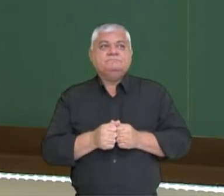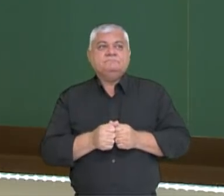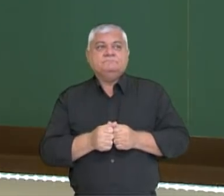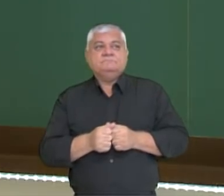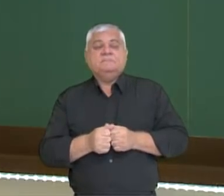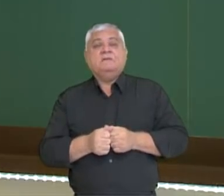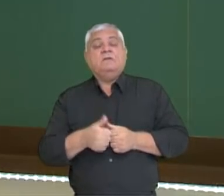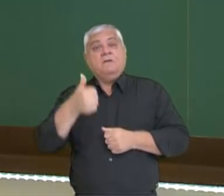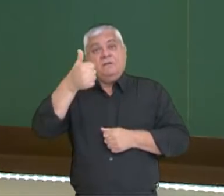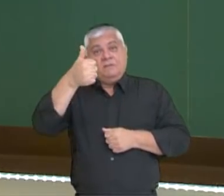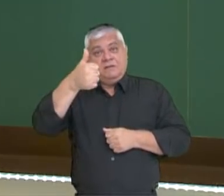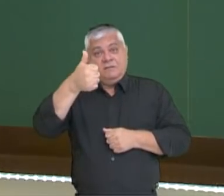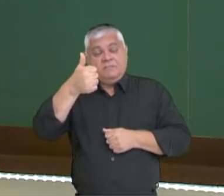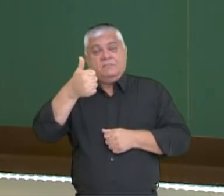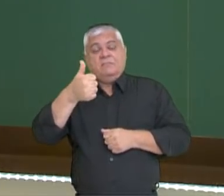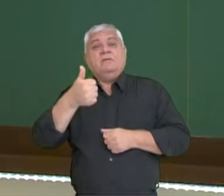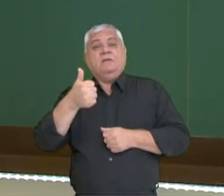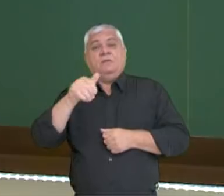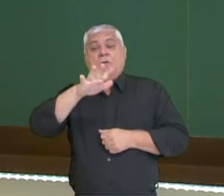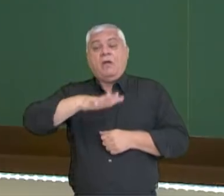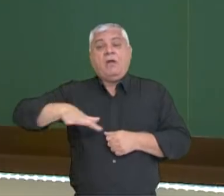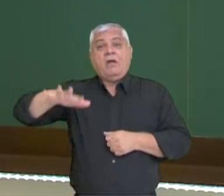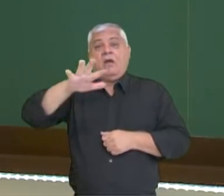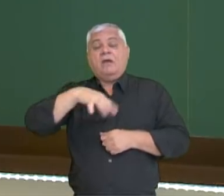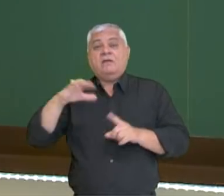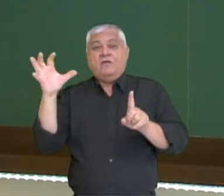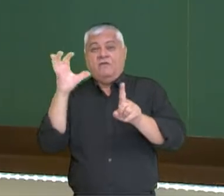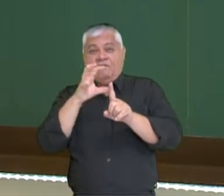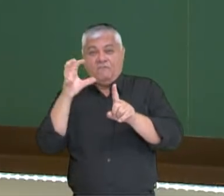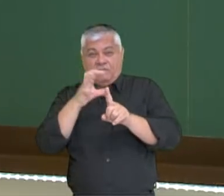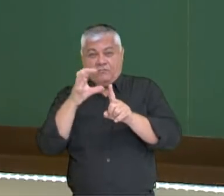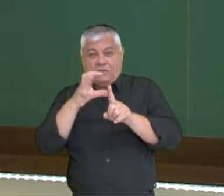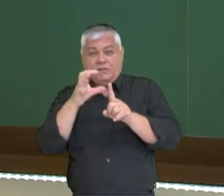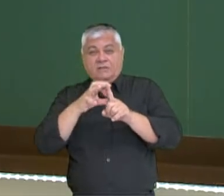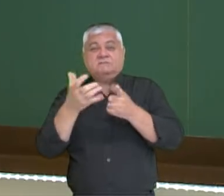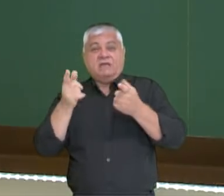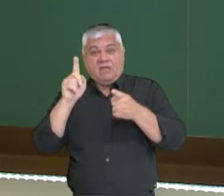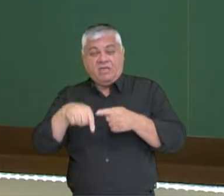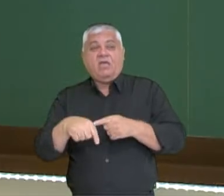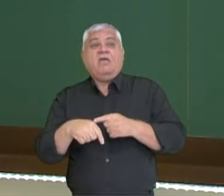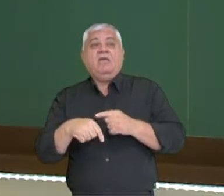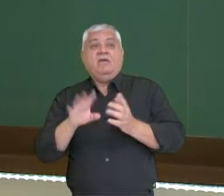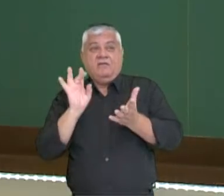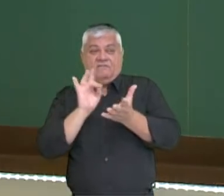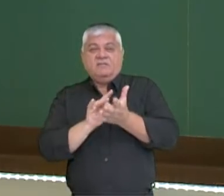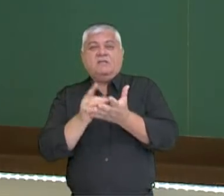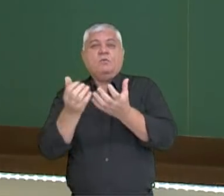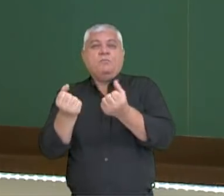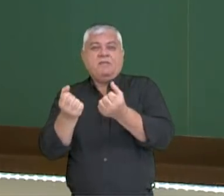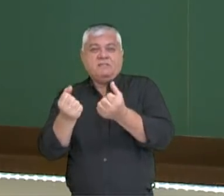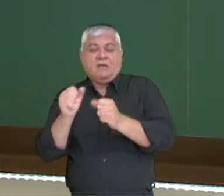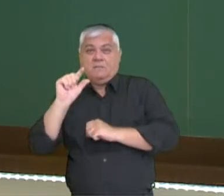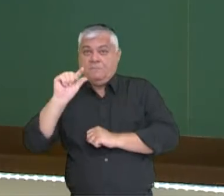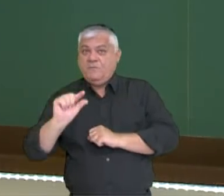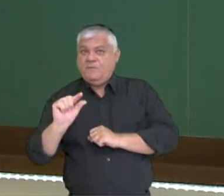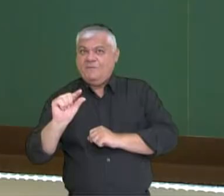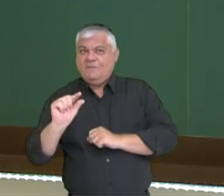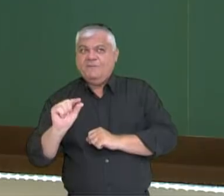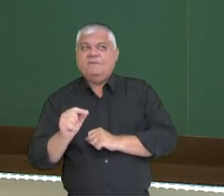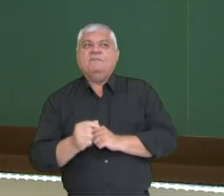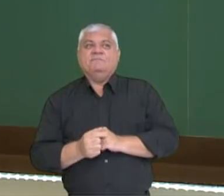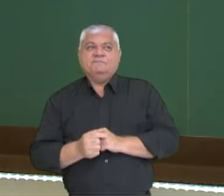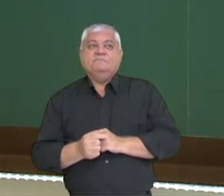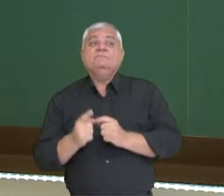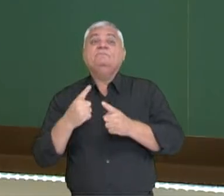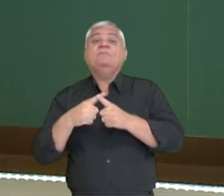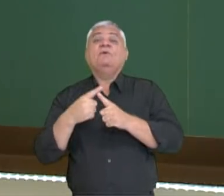Então, a primeira ali, áreas sob maior influência da continentalidade tendem a apresentar menos umidade, salvo